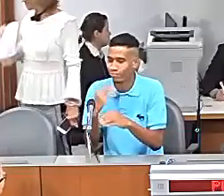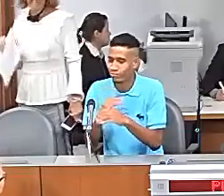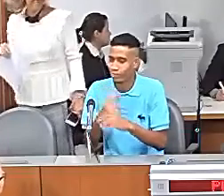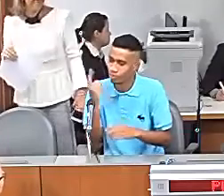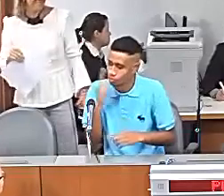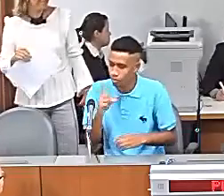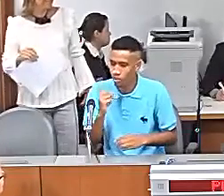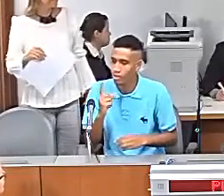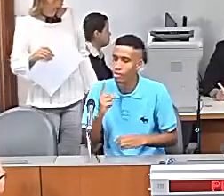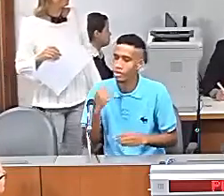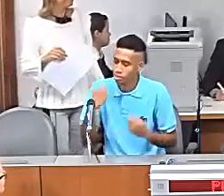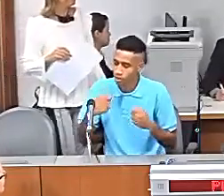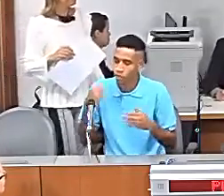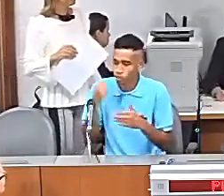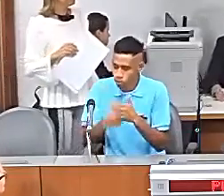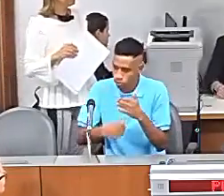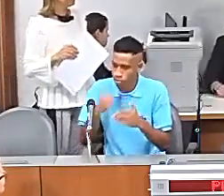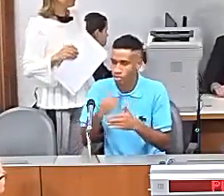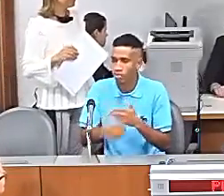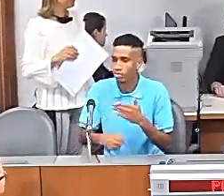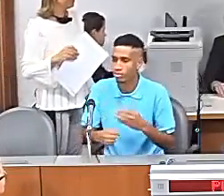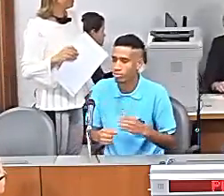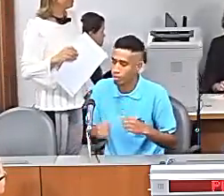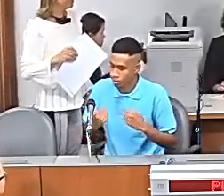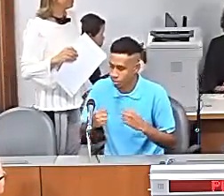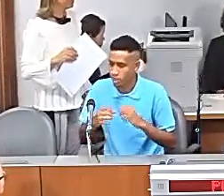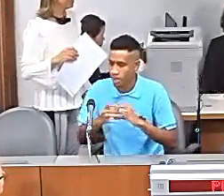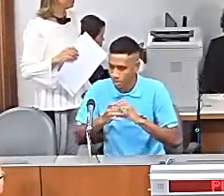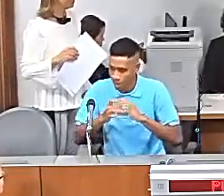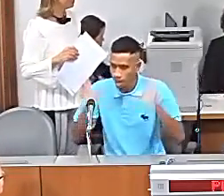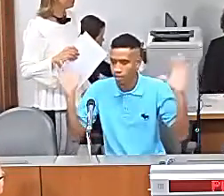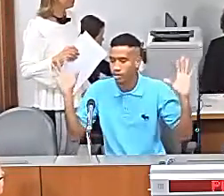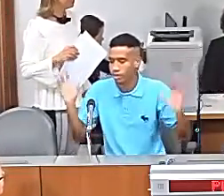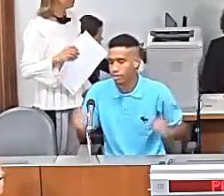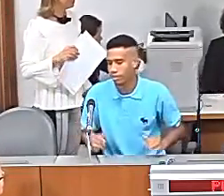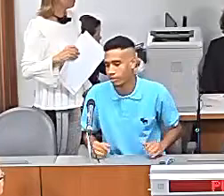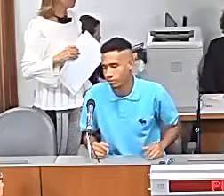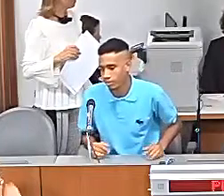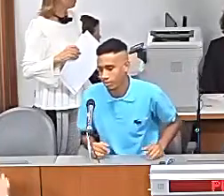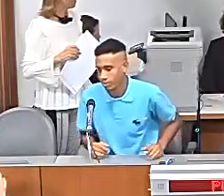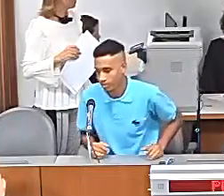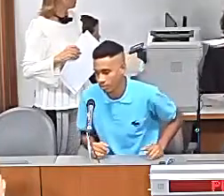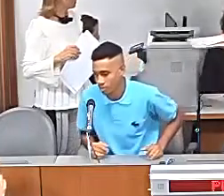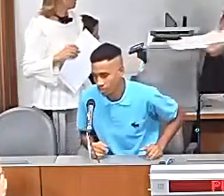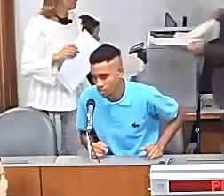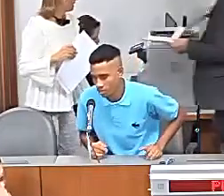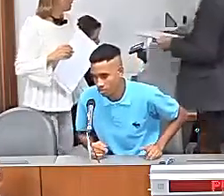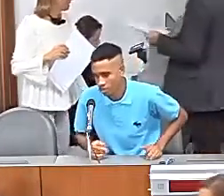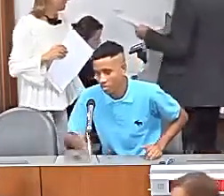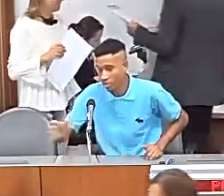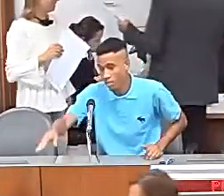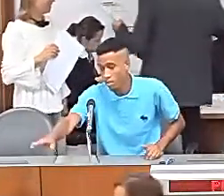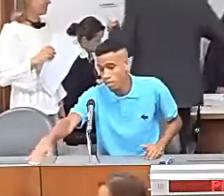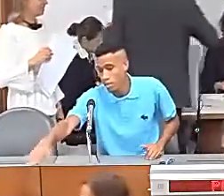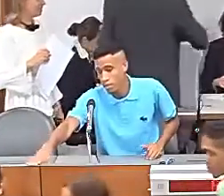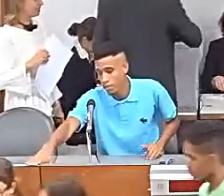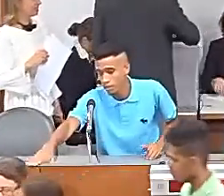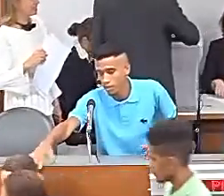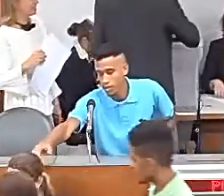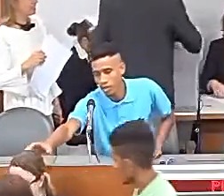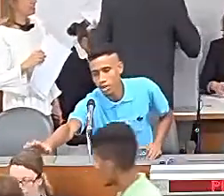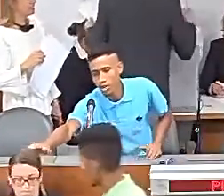de Itabira, conhecida pela sigla APACITA, bem como apresentar as demandas dos surdos da